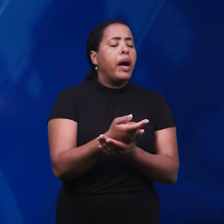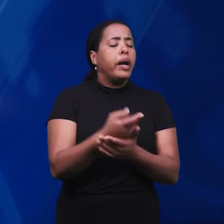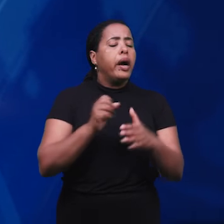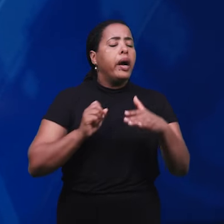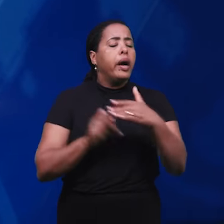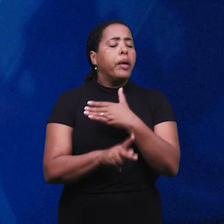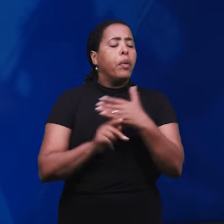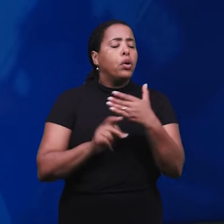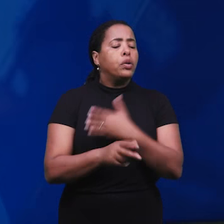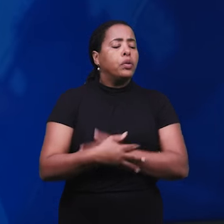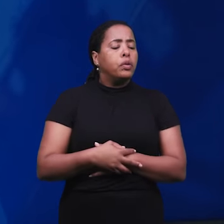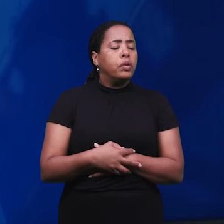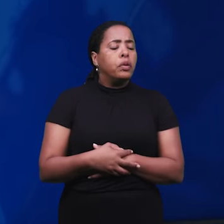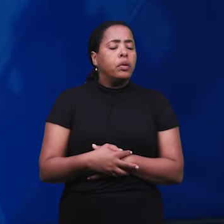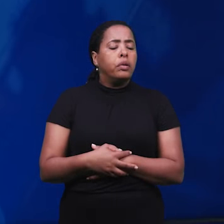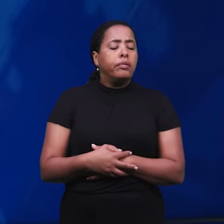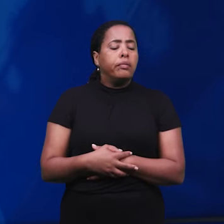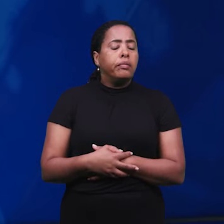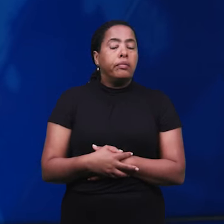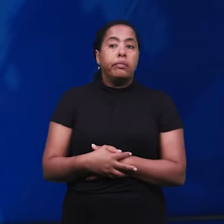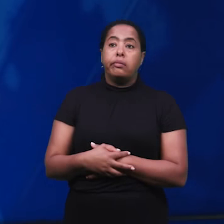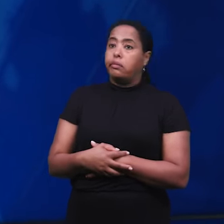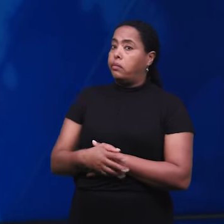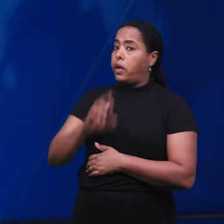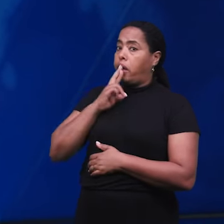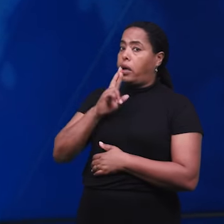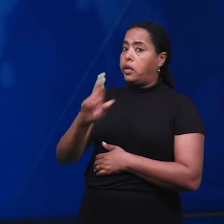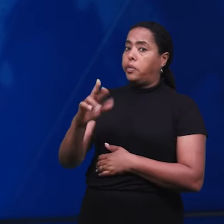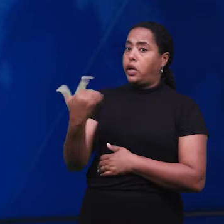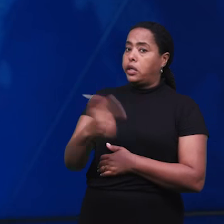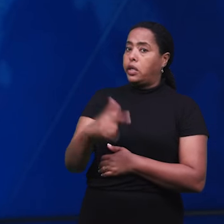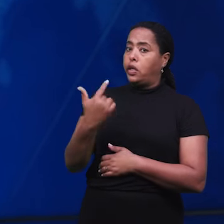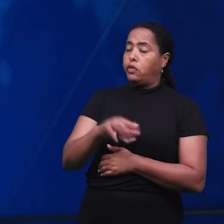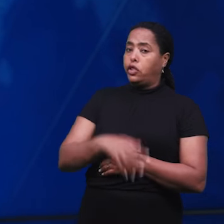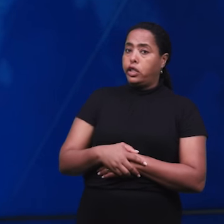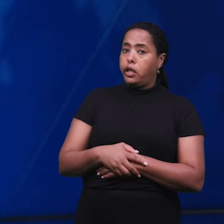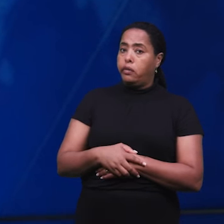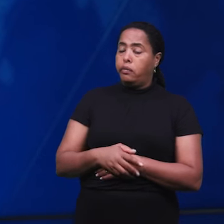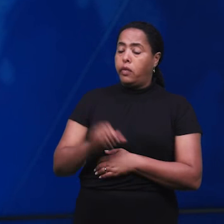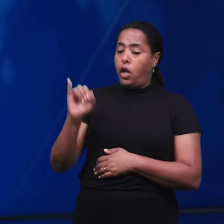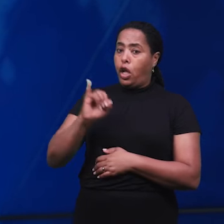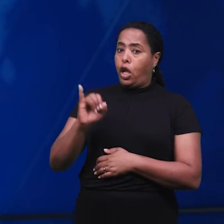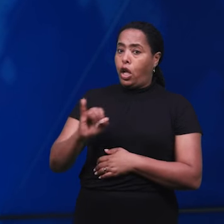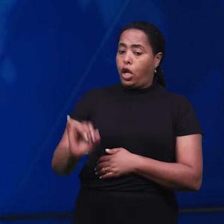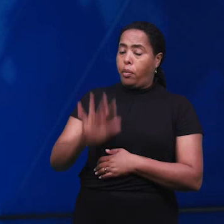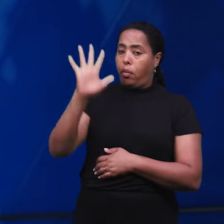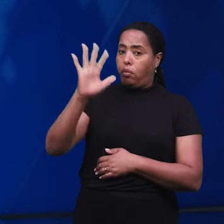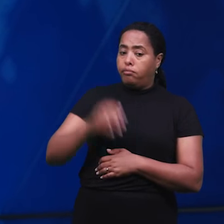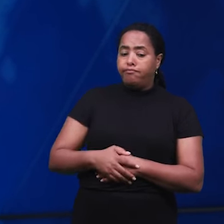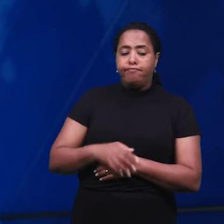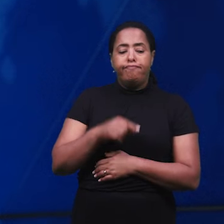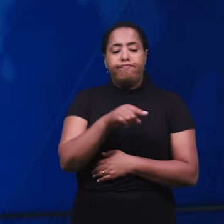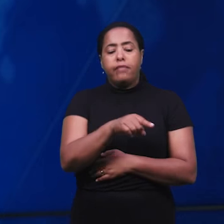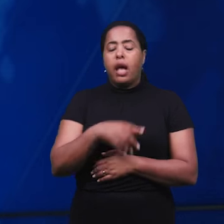E Pedro não tinha resposta. A palavra fala que o Senhor estava na casa. O Senhor estava perto de